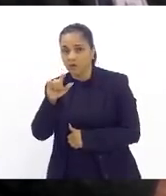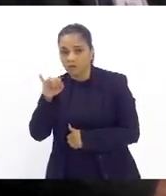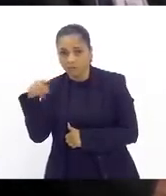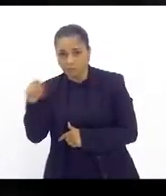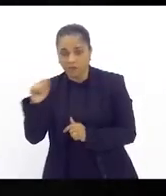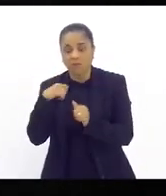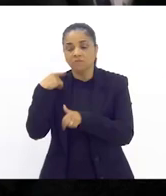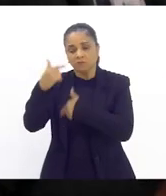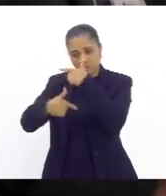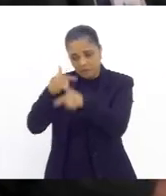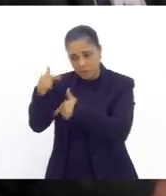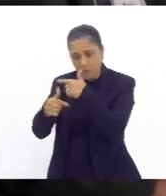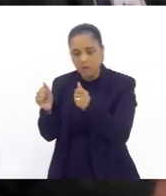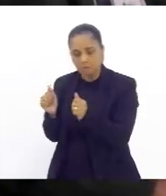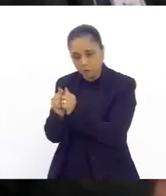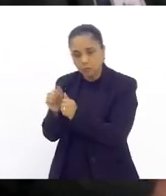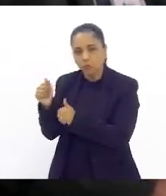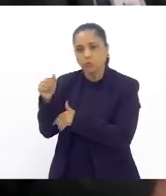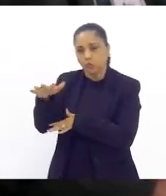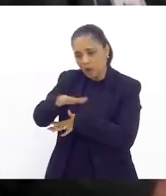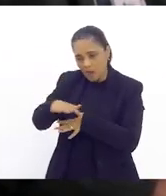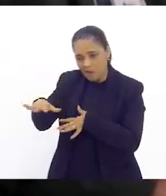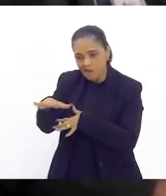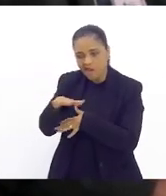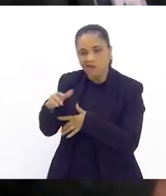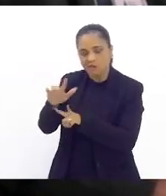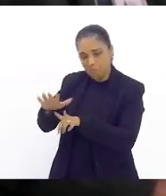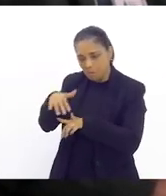a gente tá trabalhando nisso melhorar e